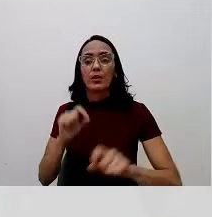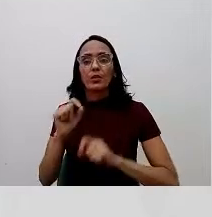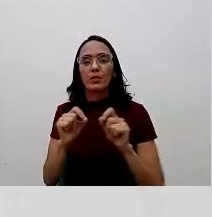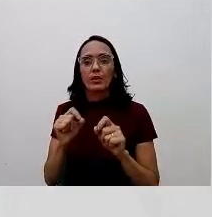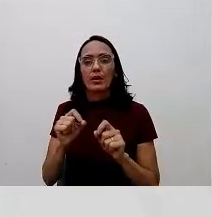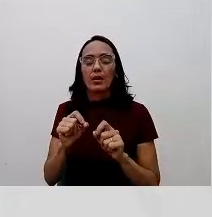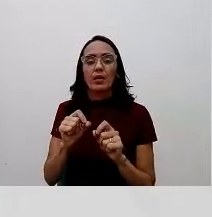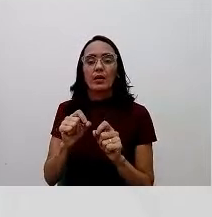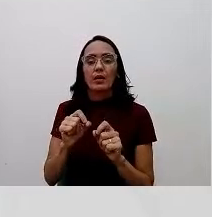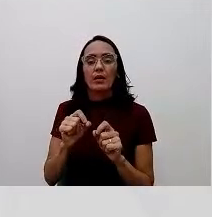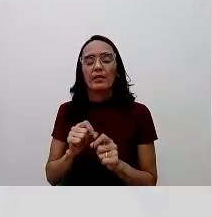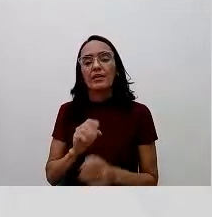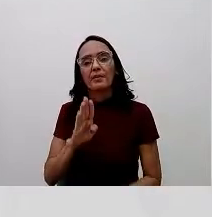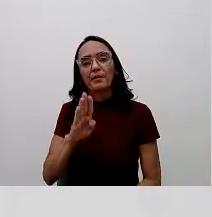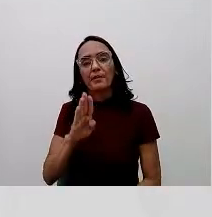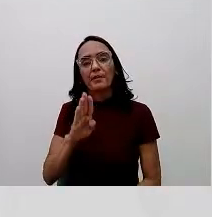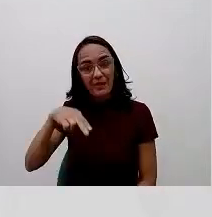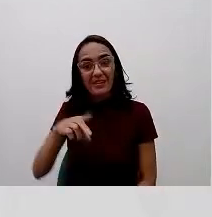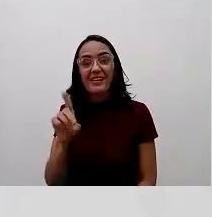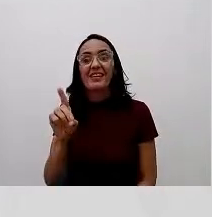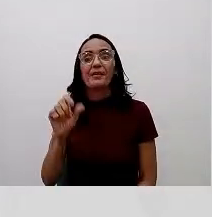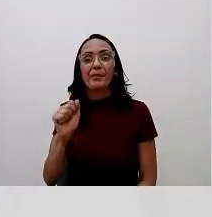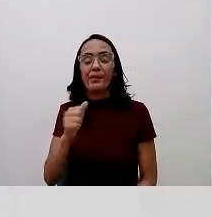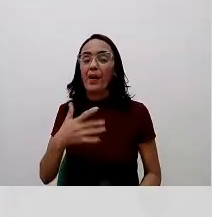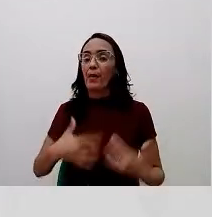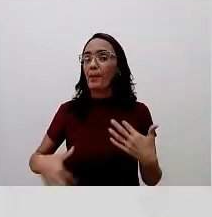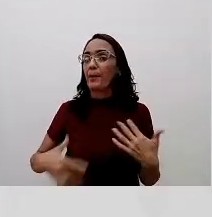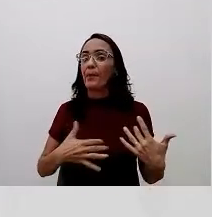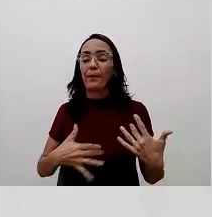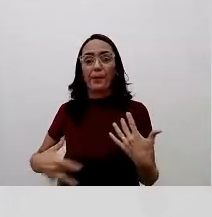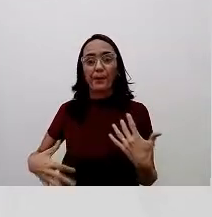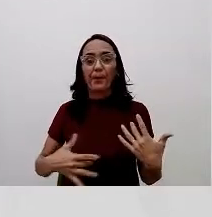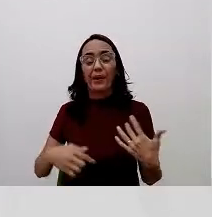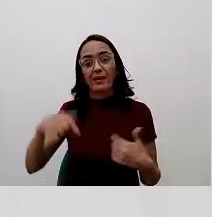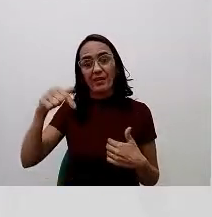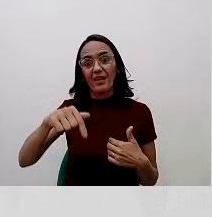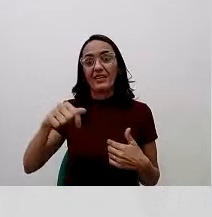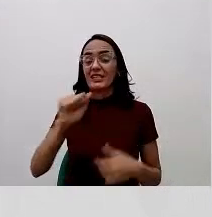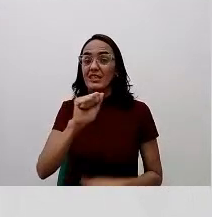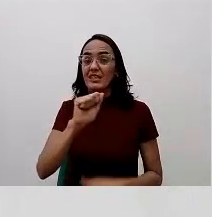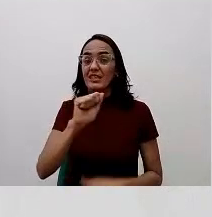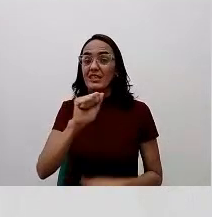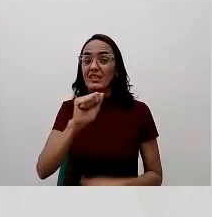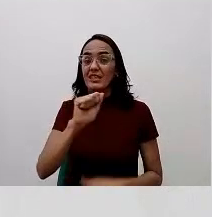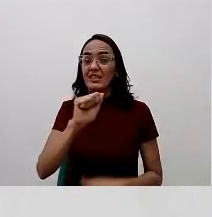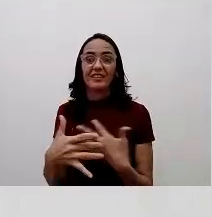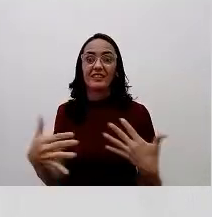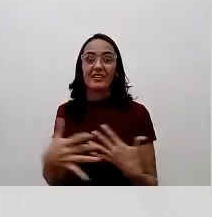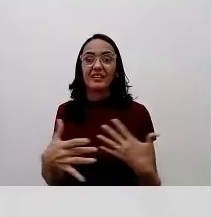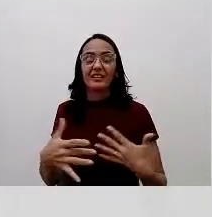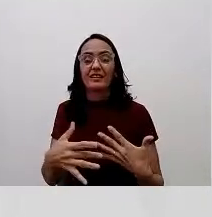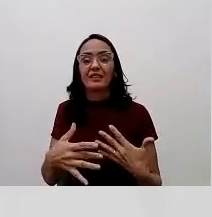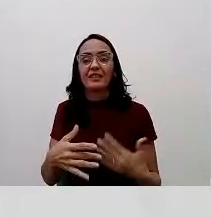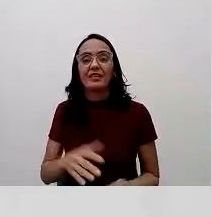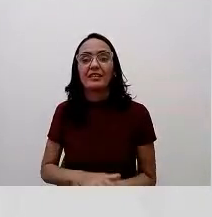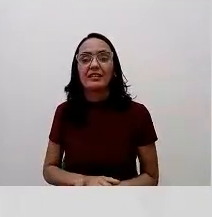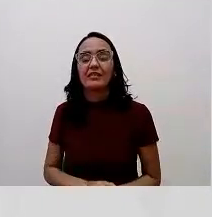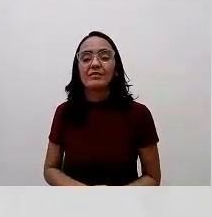de Açailândia, Pare Escute Rock. Então, com vocês, a banda Pare Escute Rock. Um abraço, gente, a